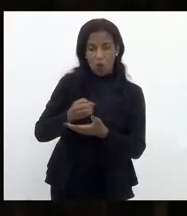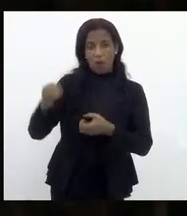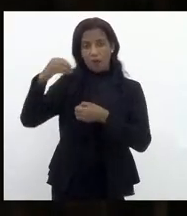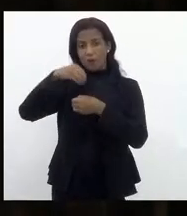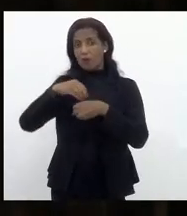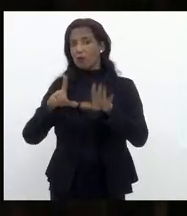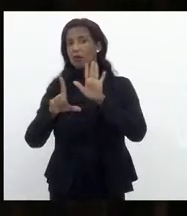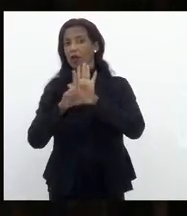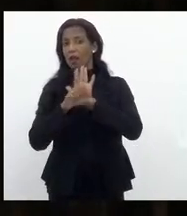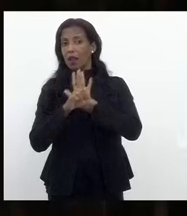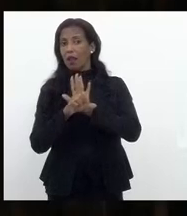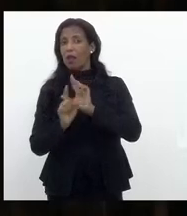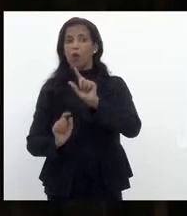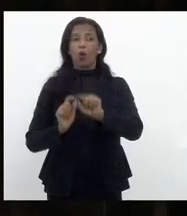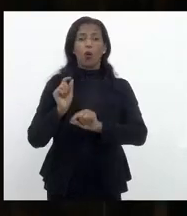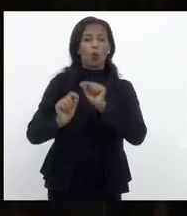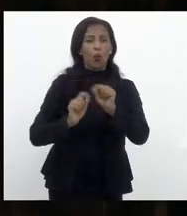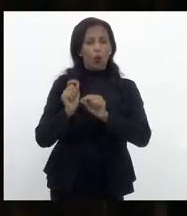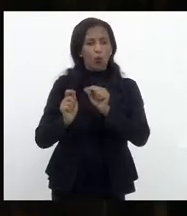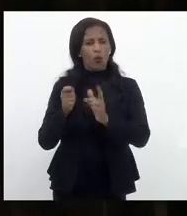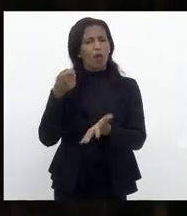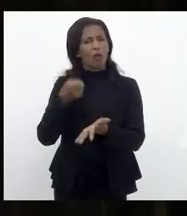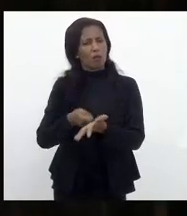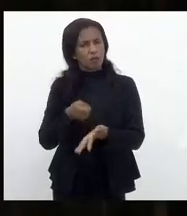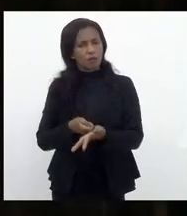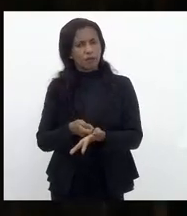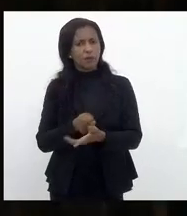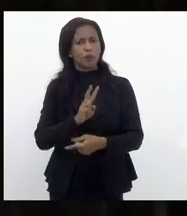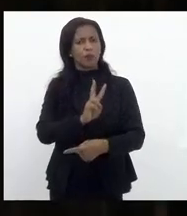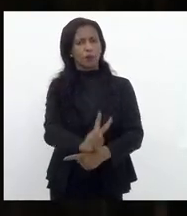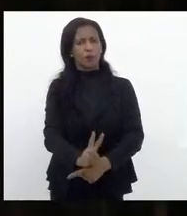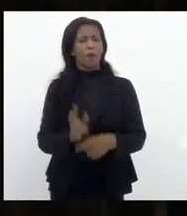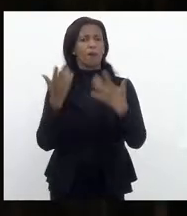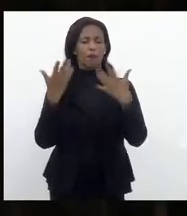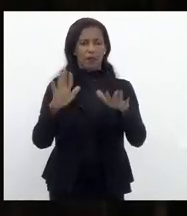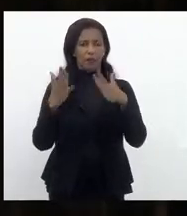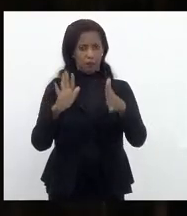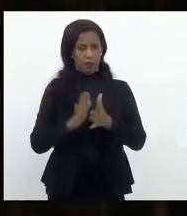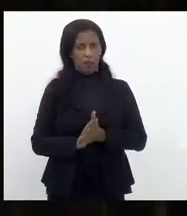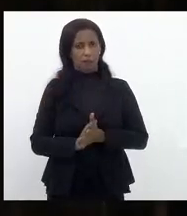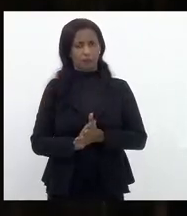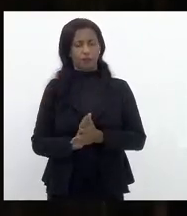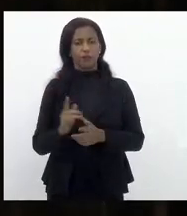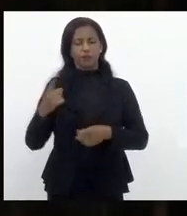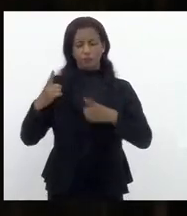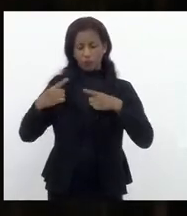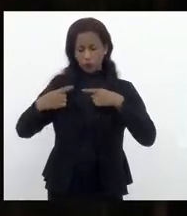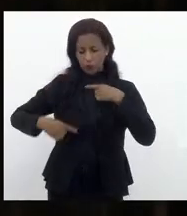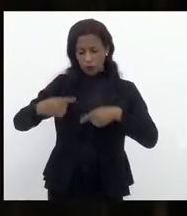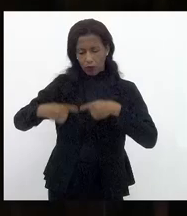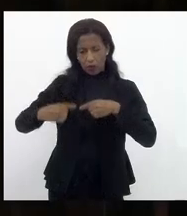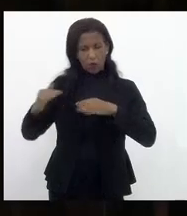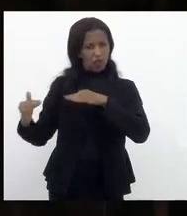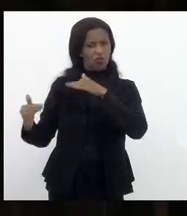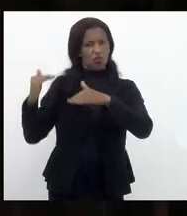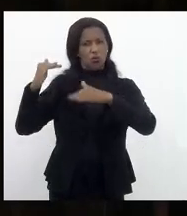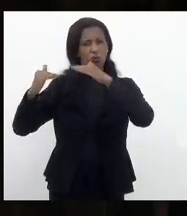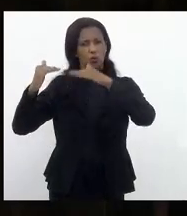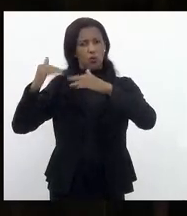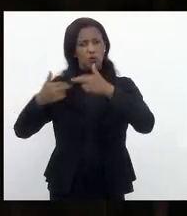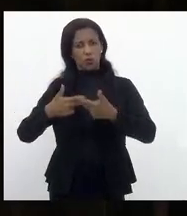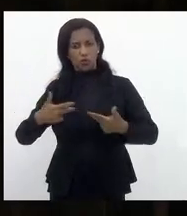vigente O que é o que é para ser defendido Então parabéns aos senhores por promover um debate de altíssimo nível